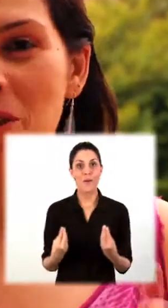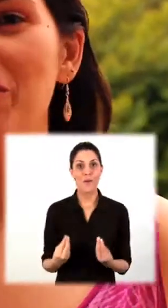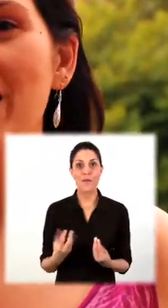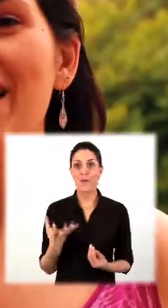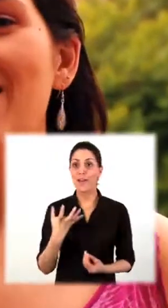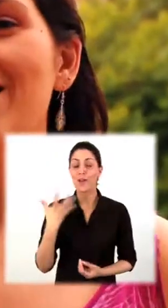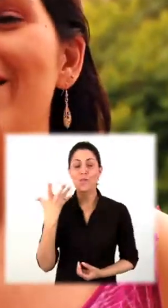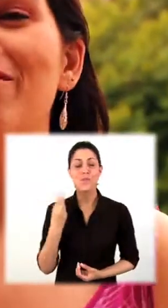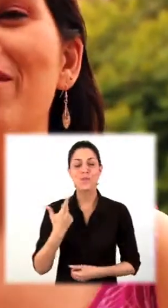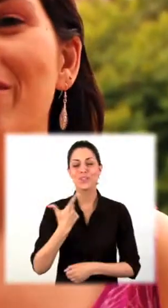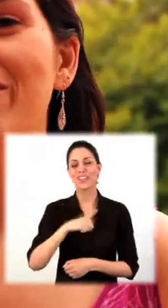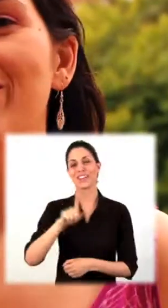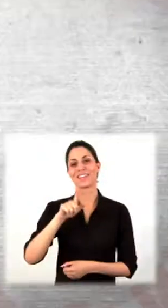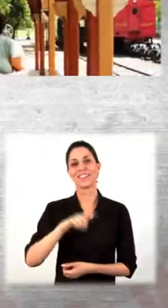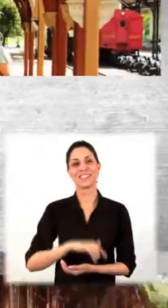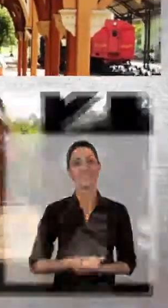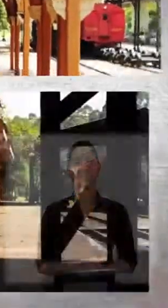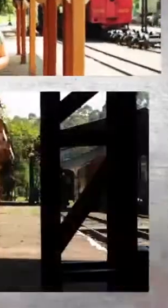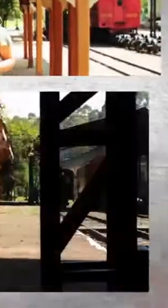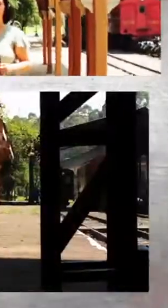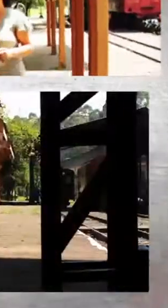quero muito ganhar esse desafio.